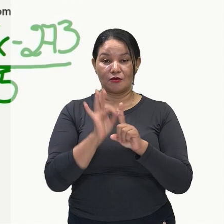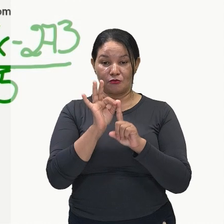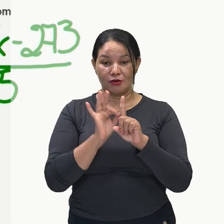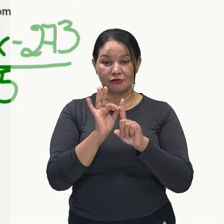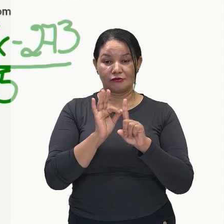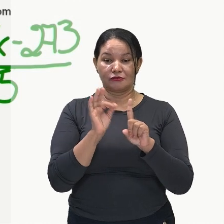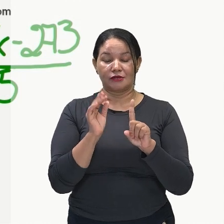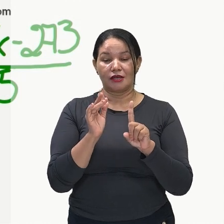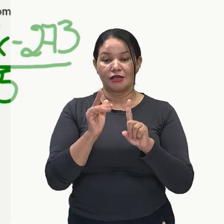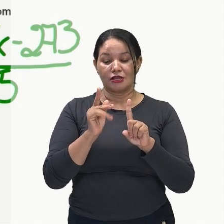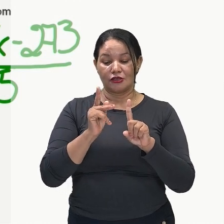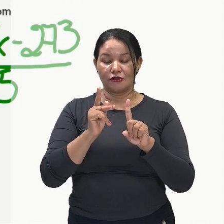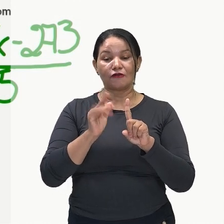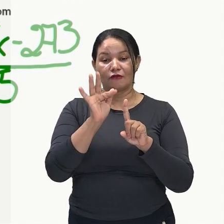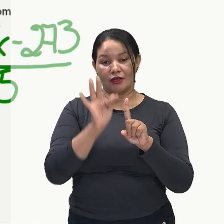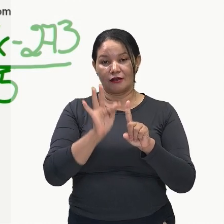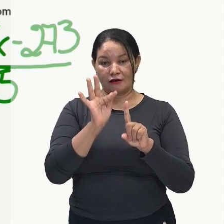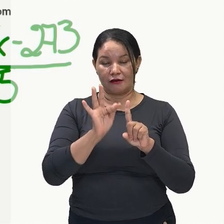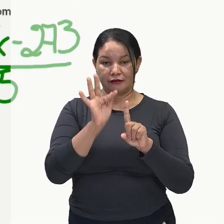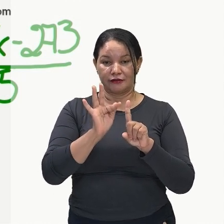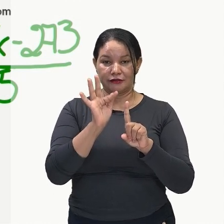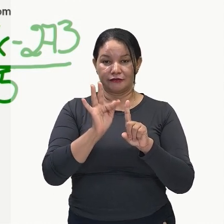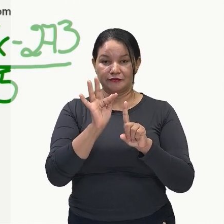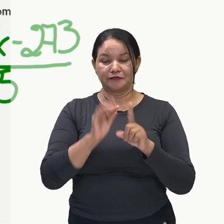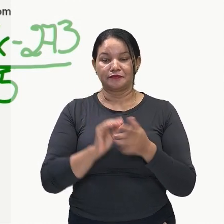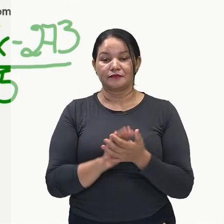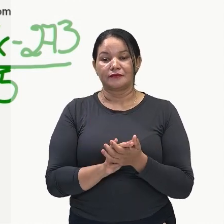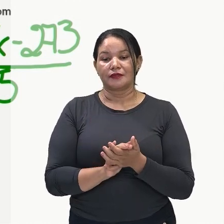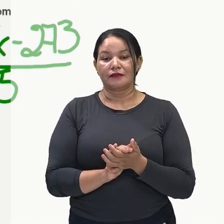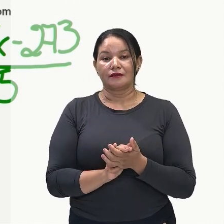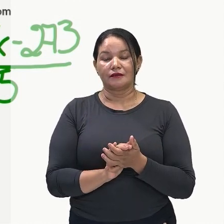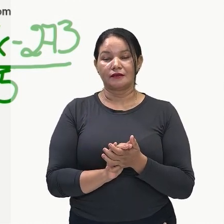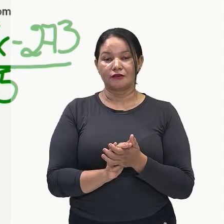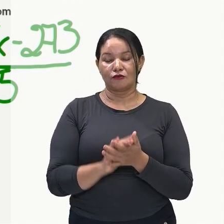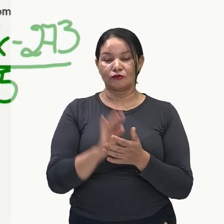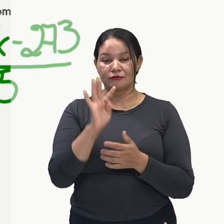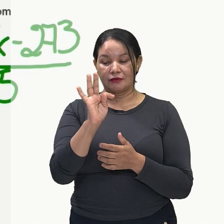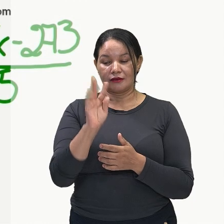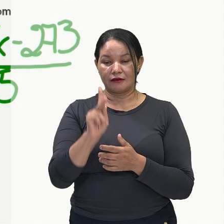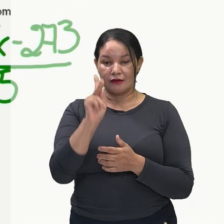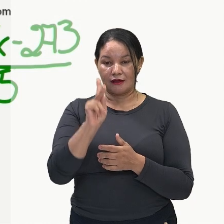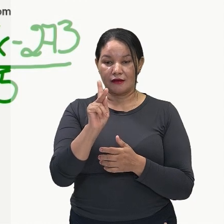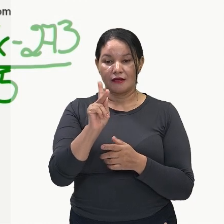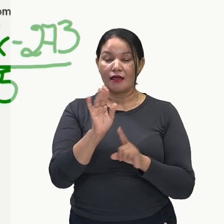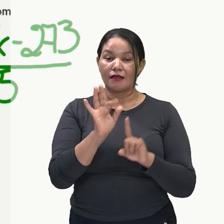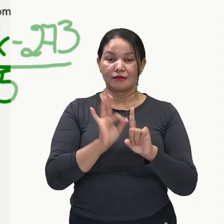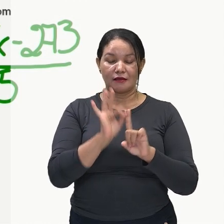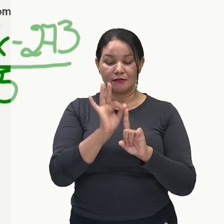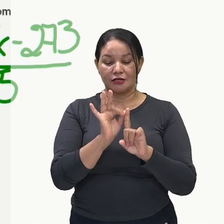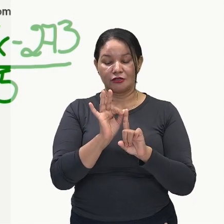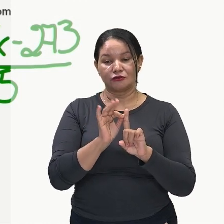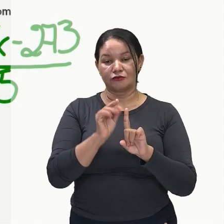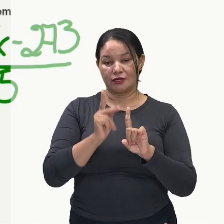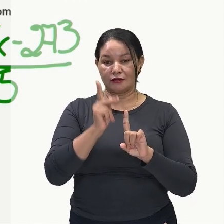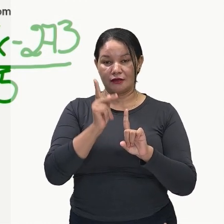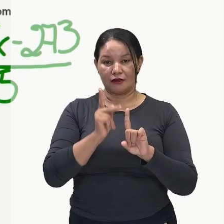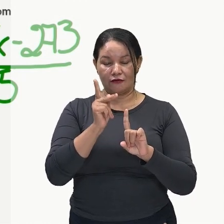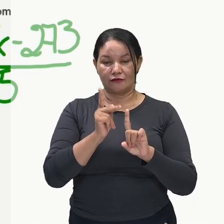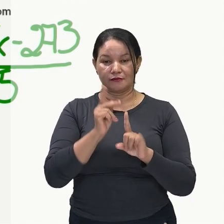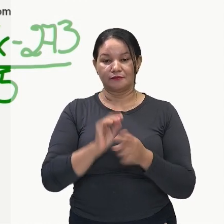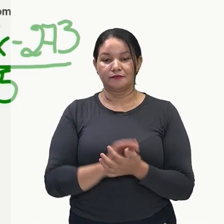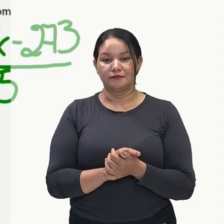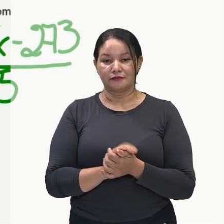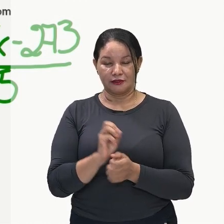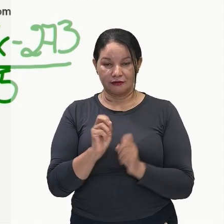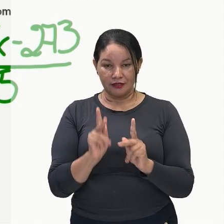temperatura em Fahrenheit e TK a temperatura em Kelvin,